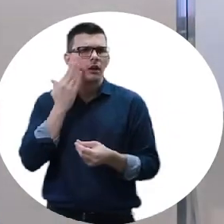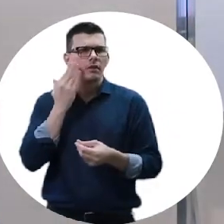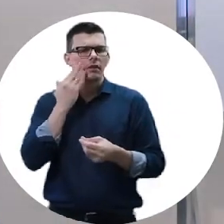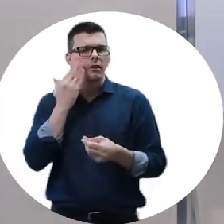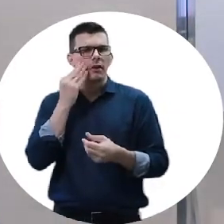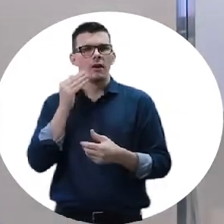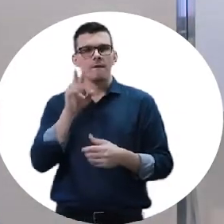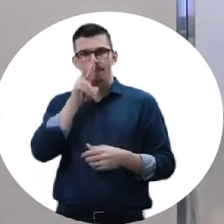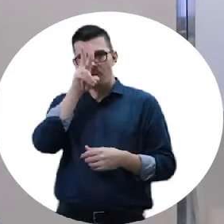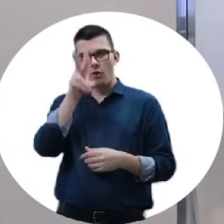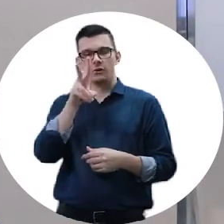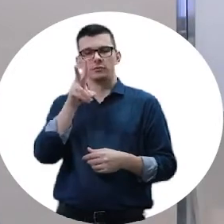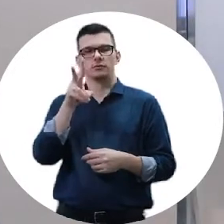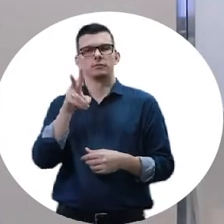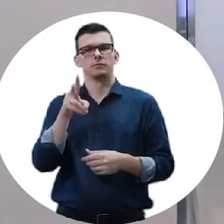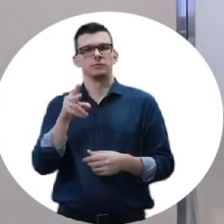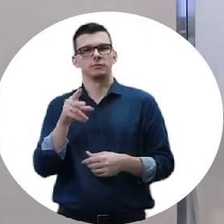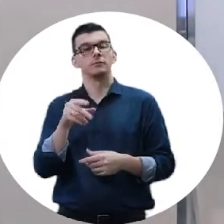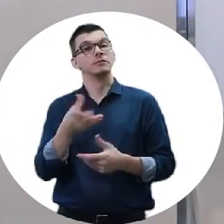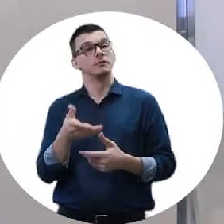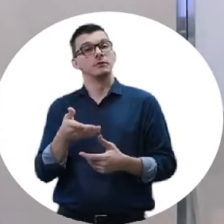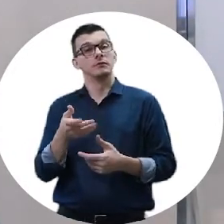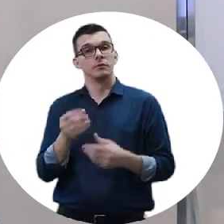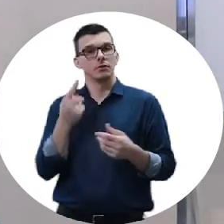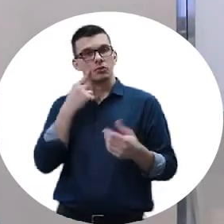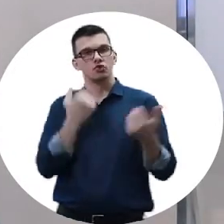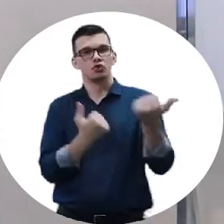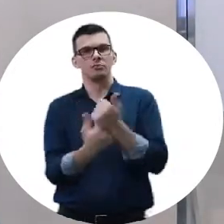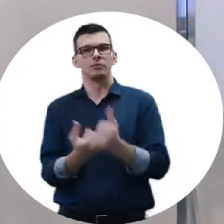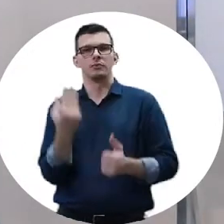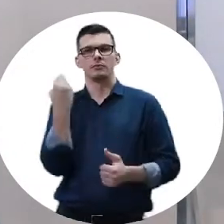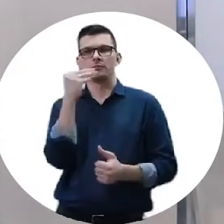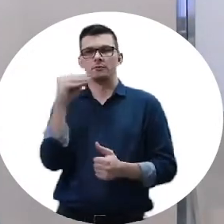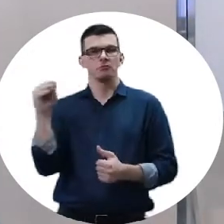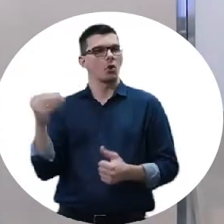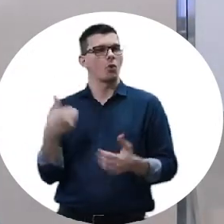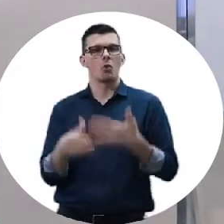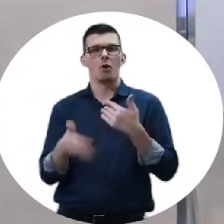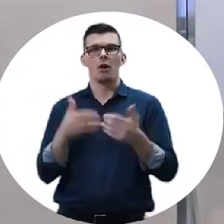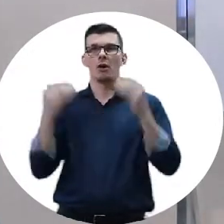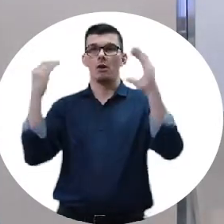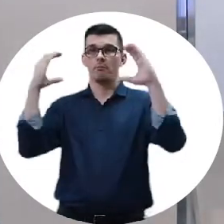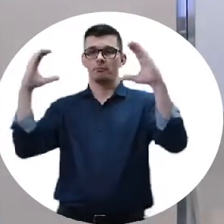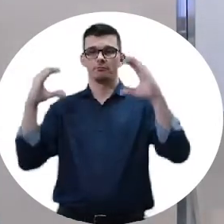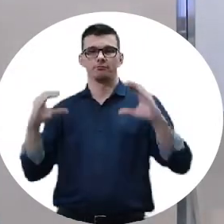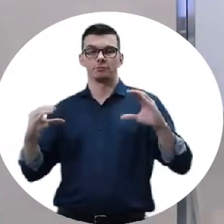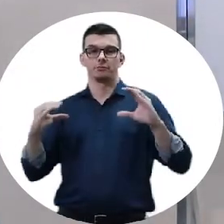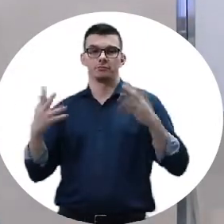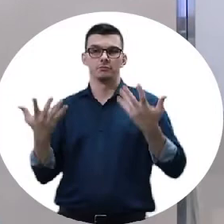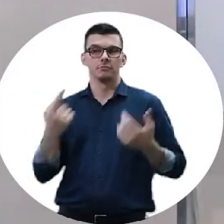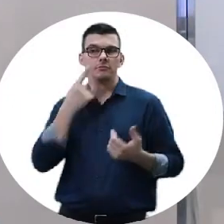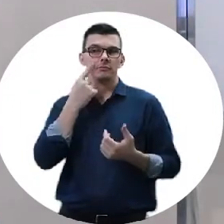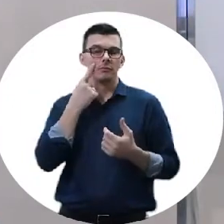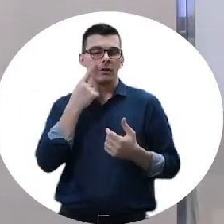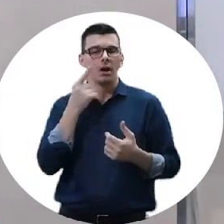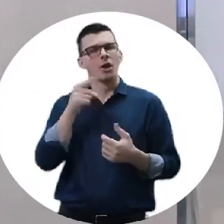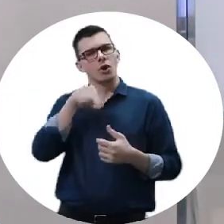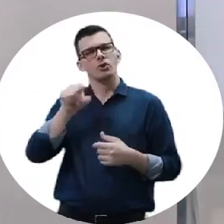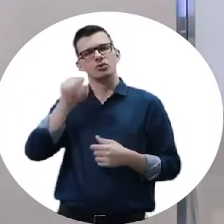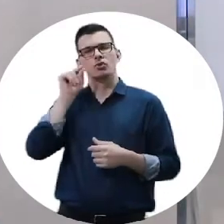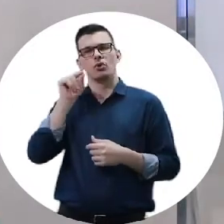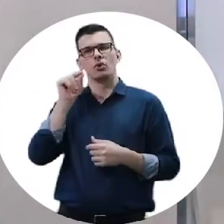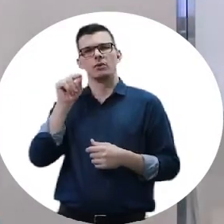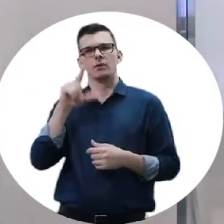reação, eu jogo a aceleração em uma dessas duas equações. Pode jogar em qualquer uma das duas. Normalmente, a gente escolhe a que